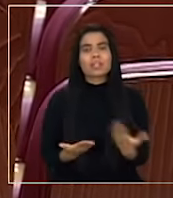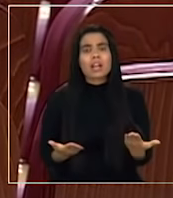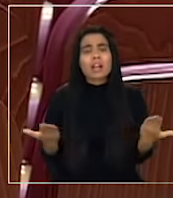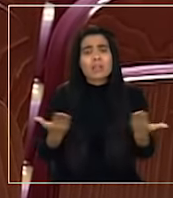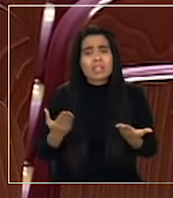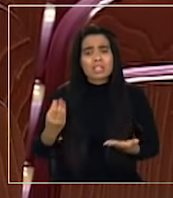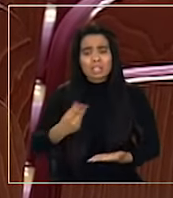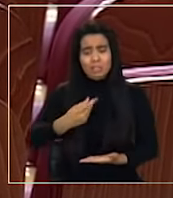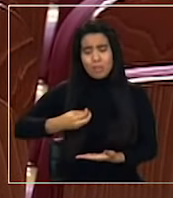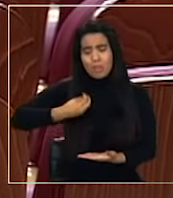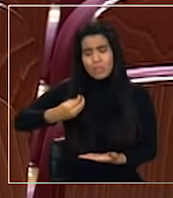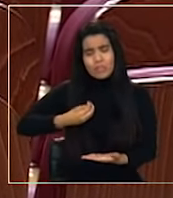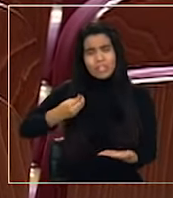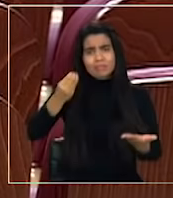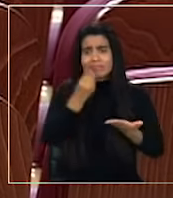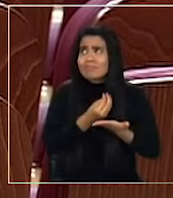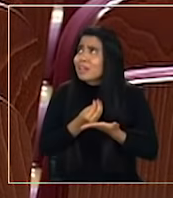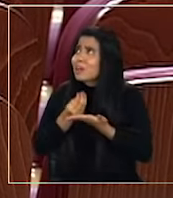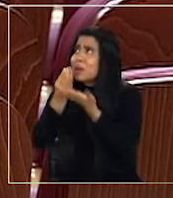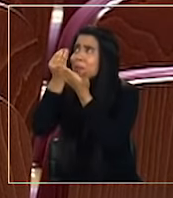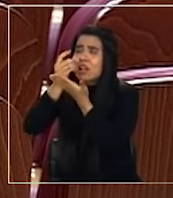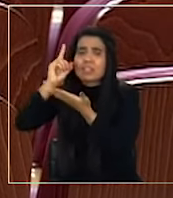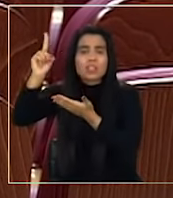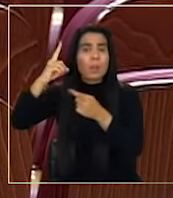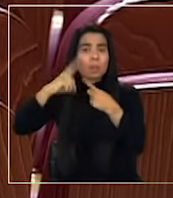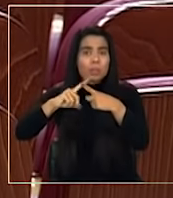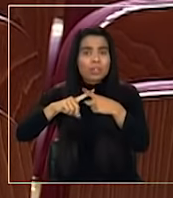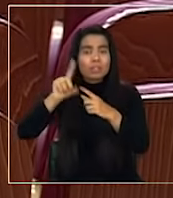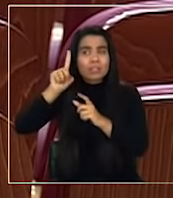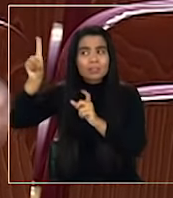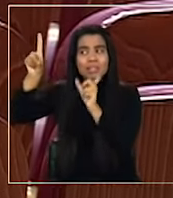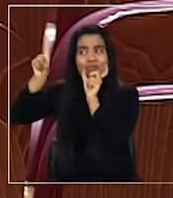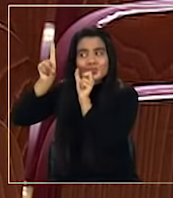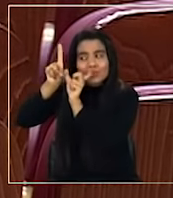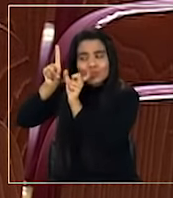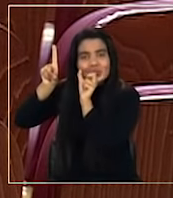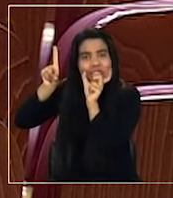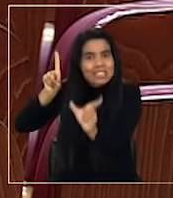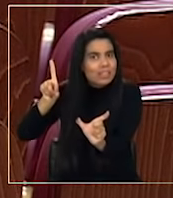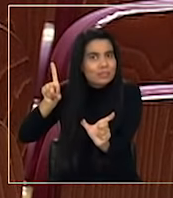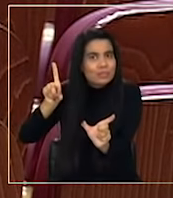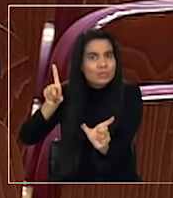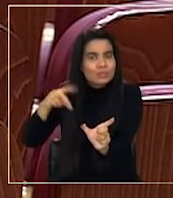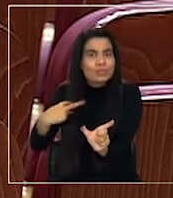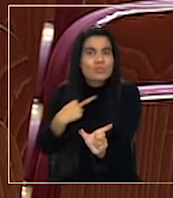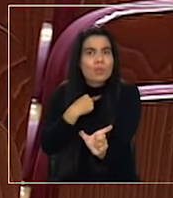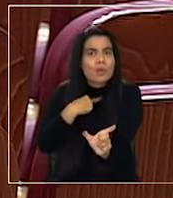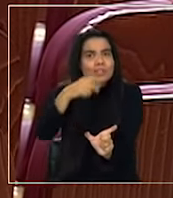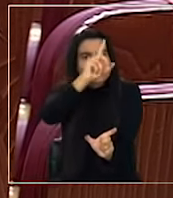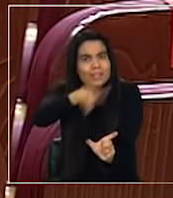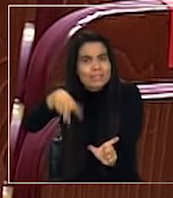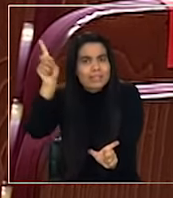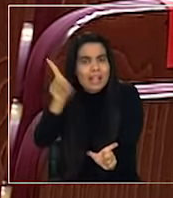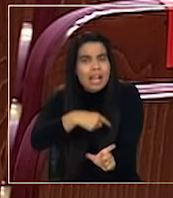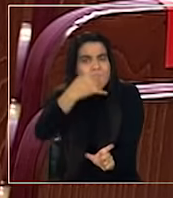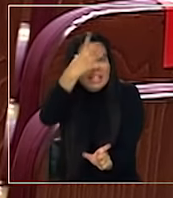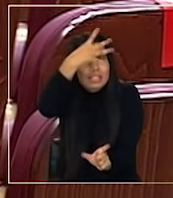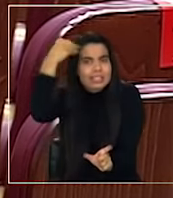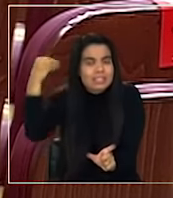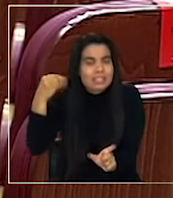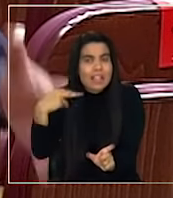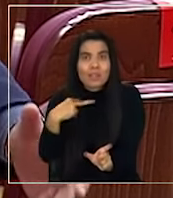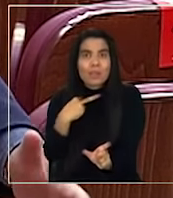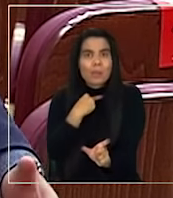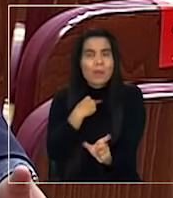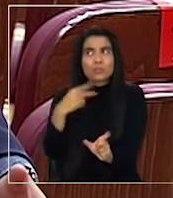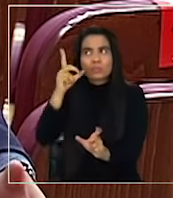de Deus, porque a escritura não pode ser anulada, a escritura não pode ser cancelada, aquilo que Deus falou,